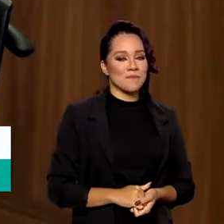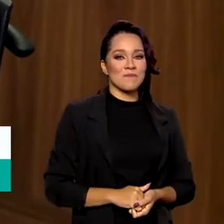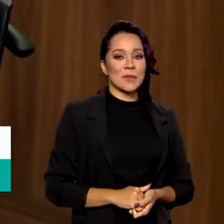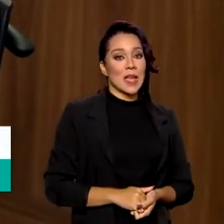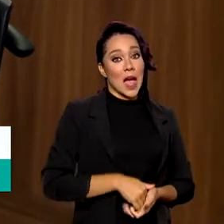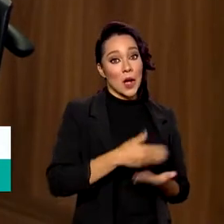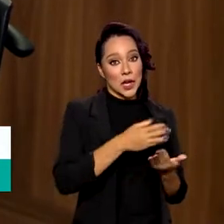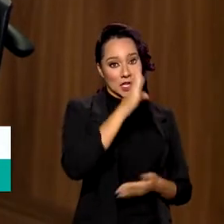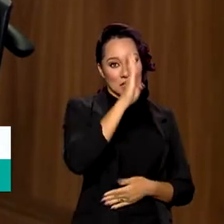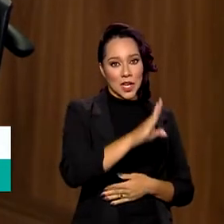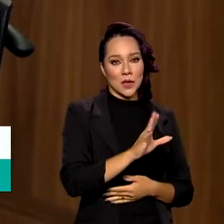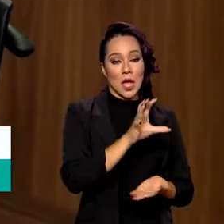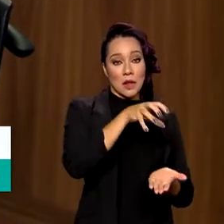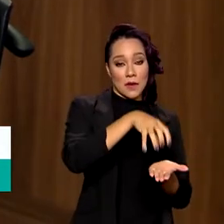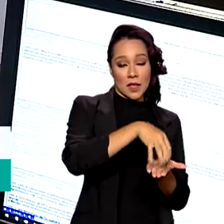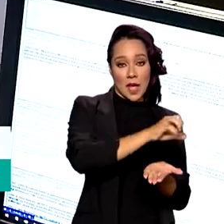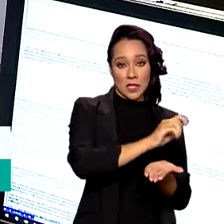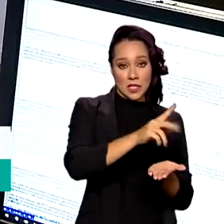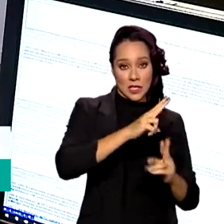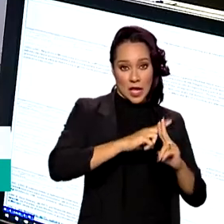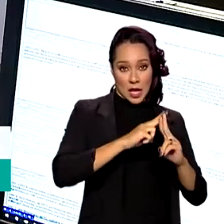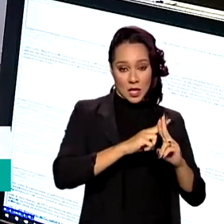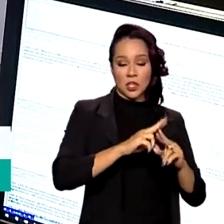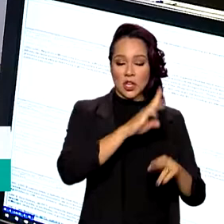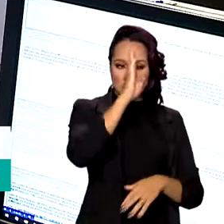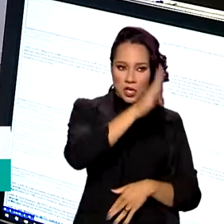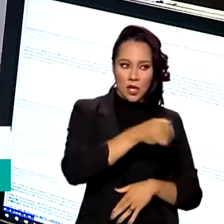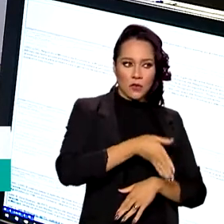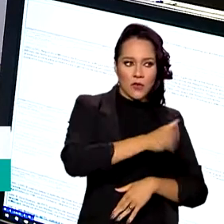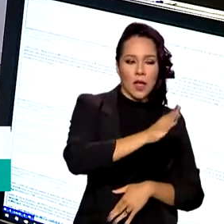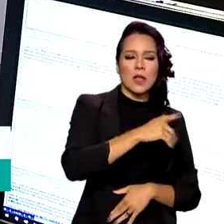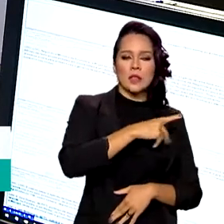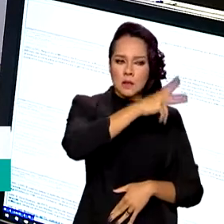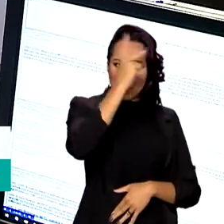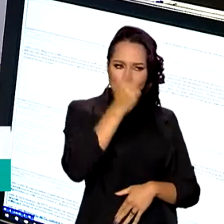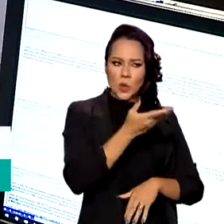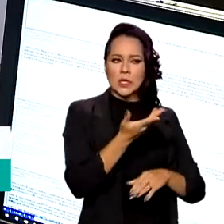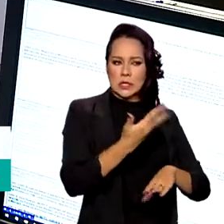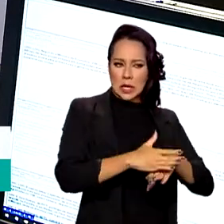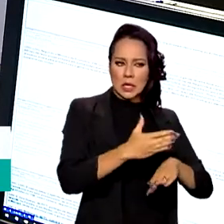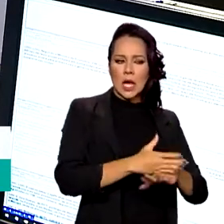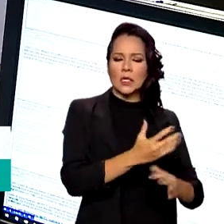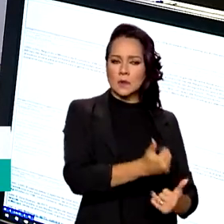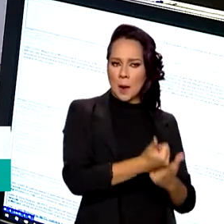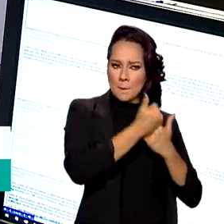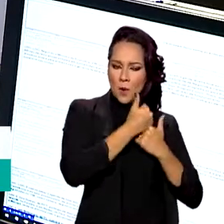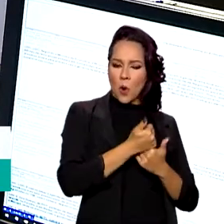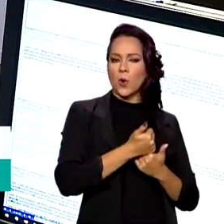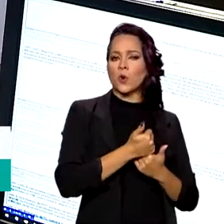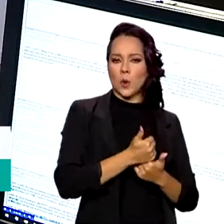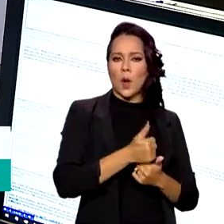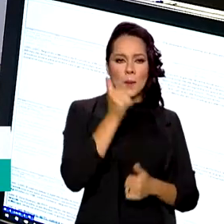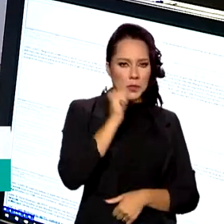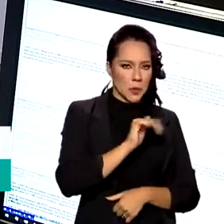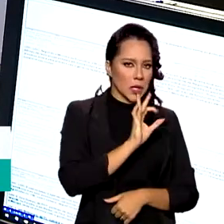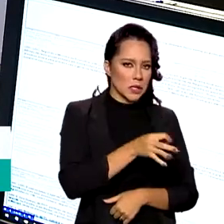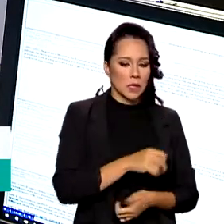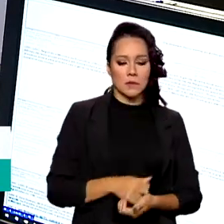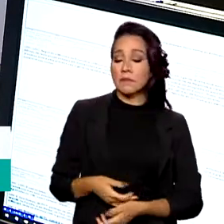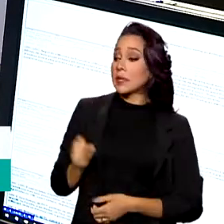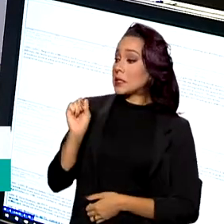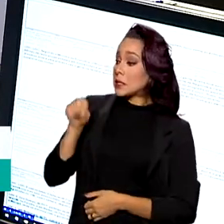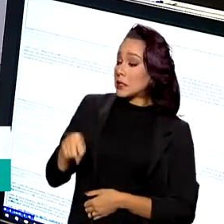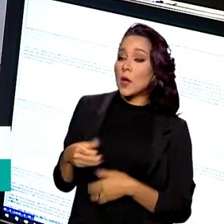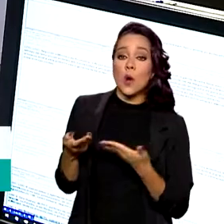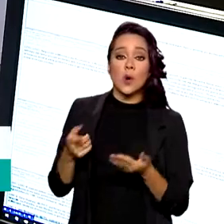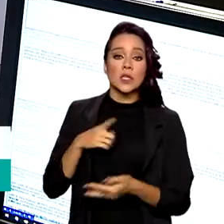indo diretamente à agência da Caixa também há de alguma forma pessoas lá qualificadas para que possa dar toda essa assistência às mulheres Sim